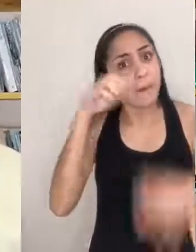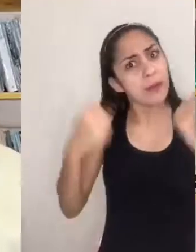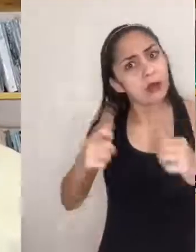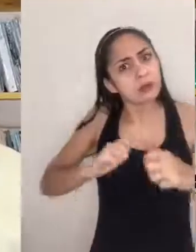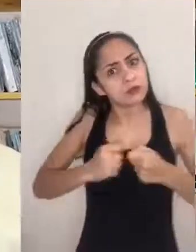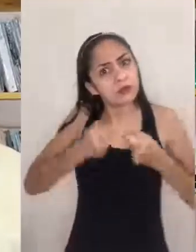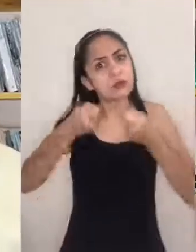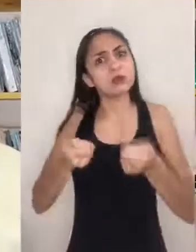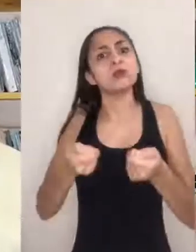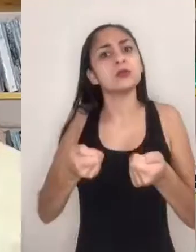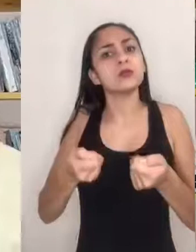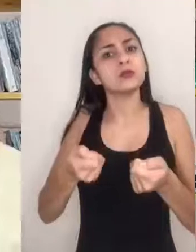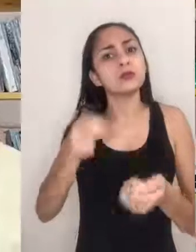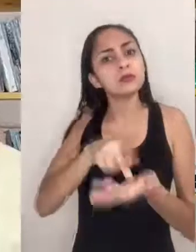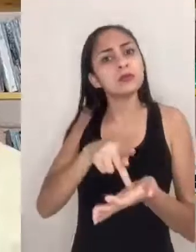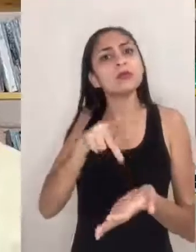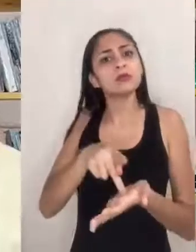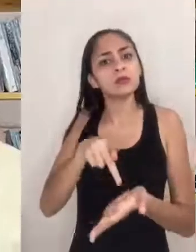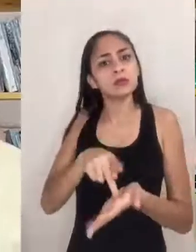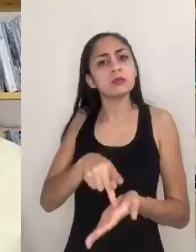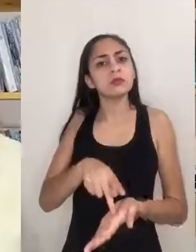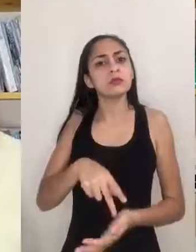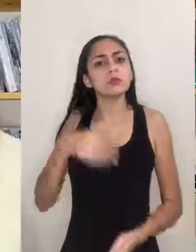preciso reagir com gravidade.